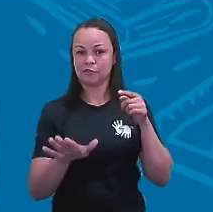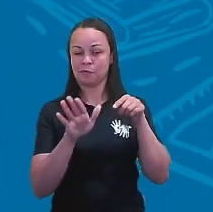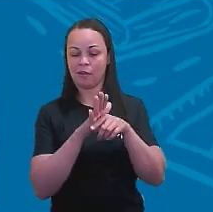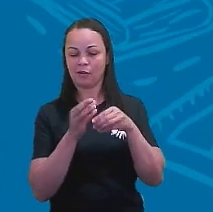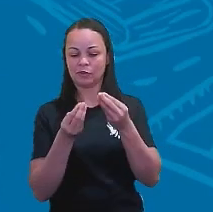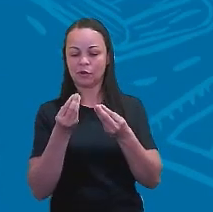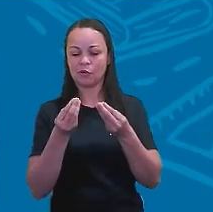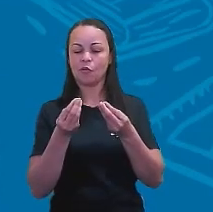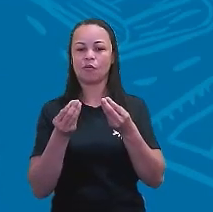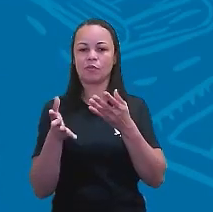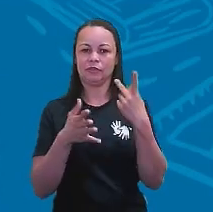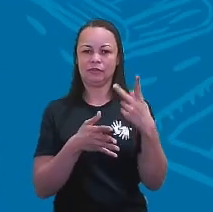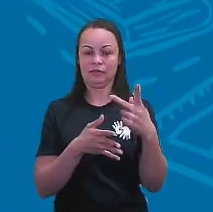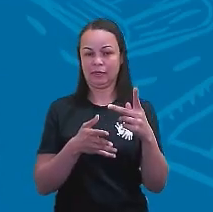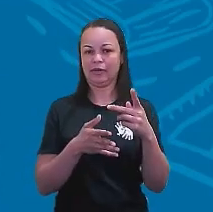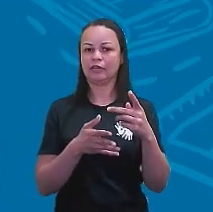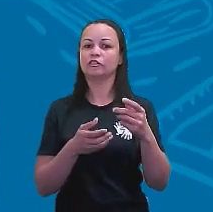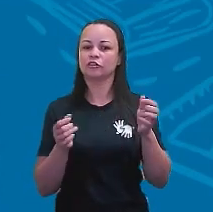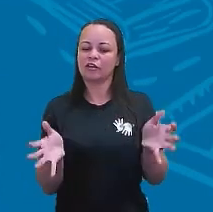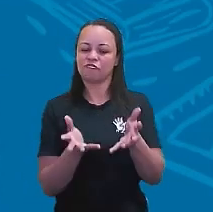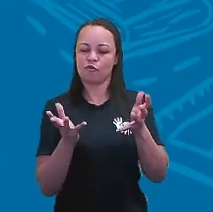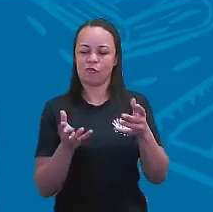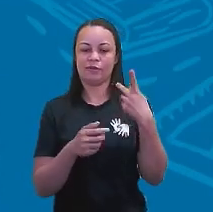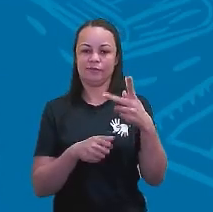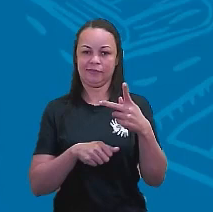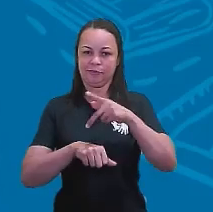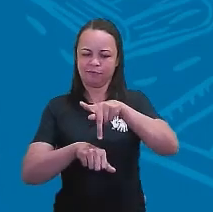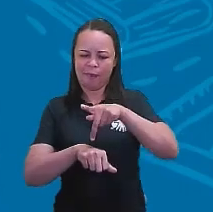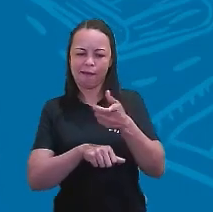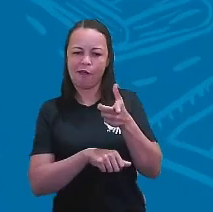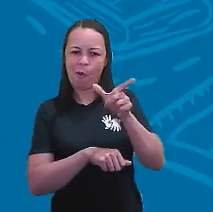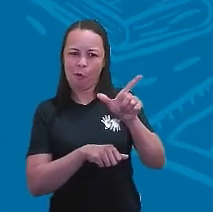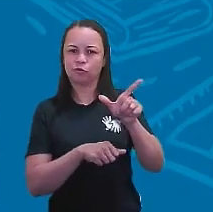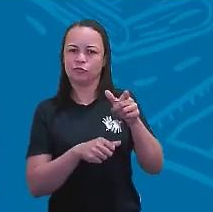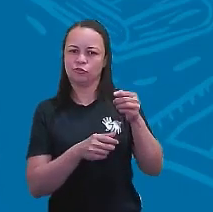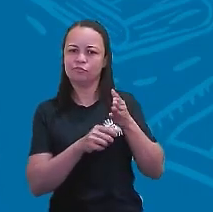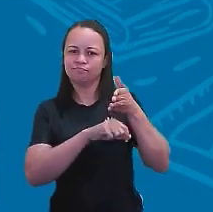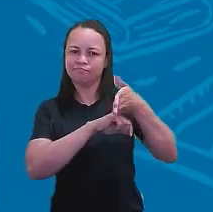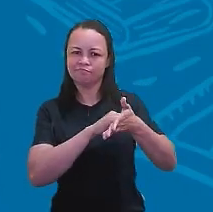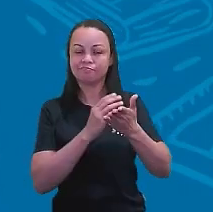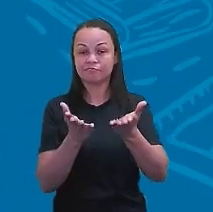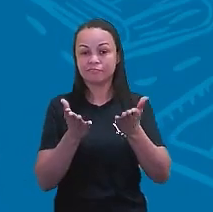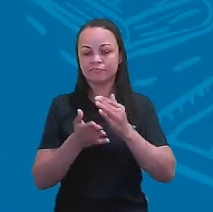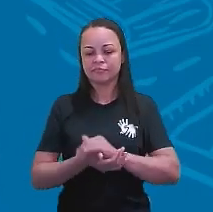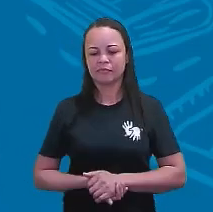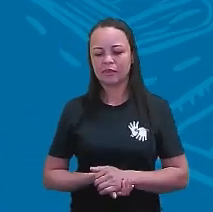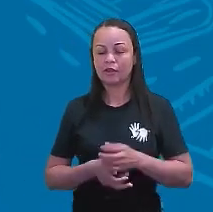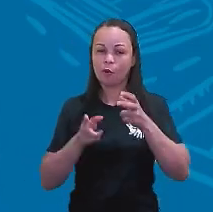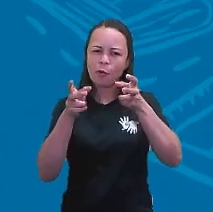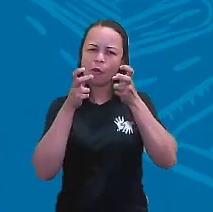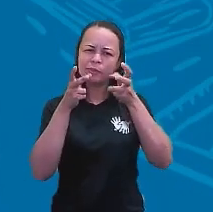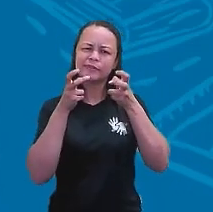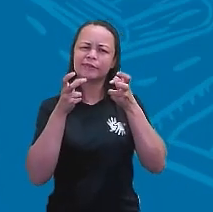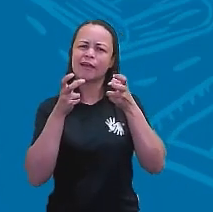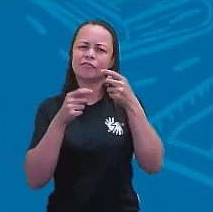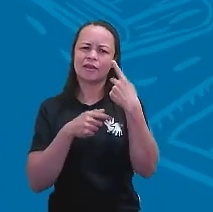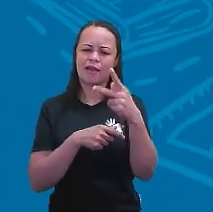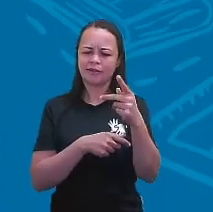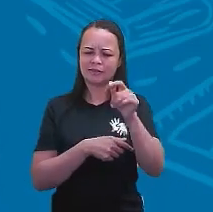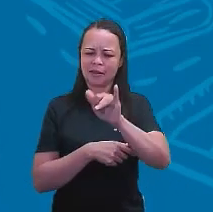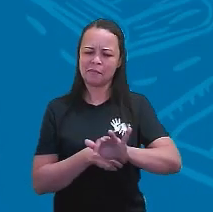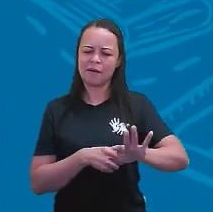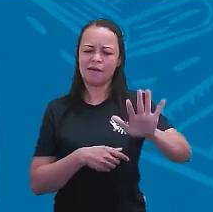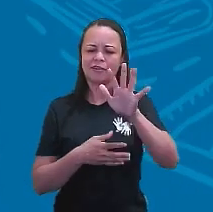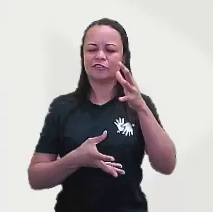aí da influência estrangeira. Mas antes, observa bem essa imagem. Quem é aqui de Vitória de Santo